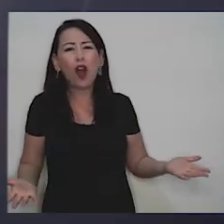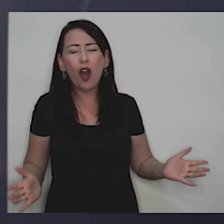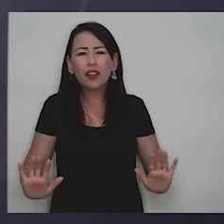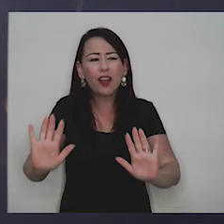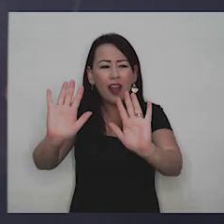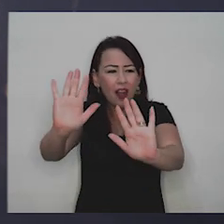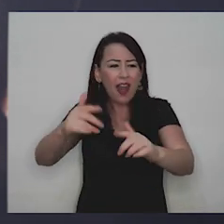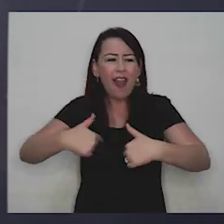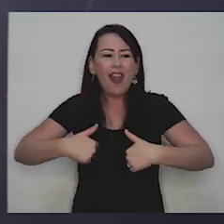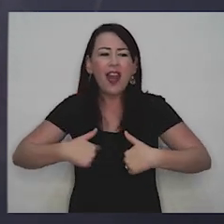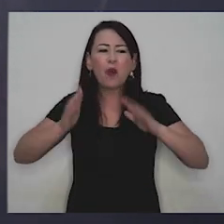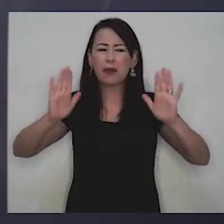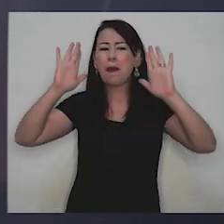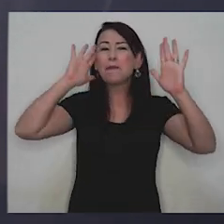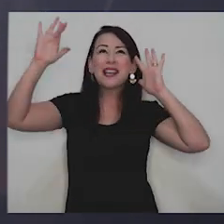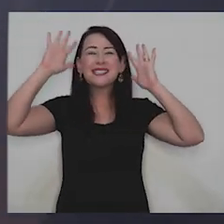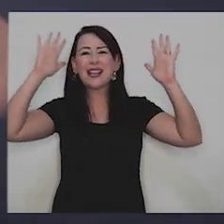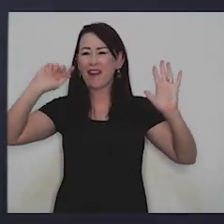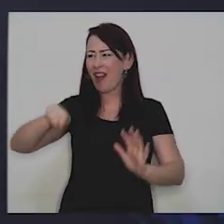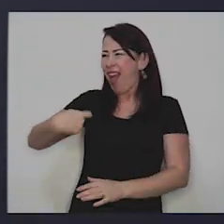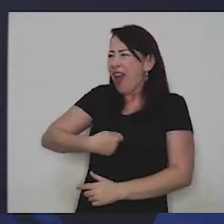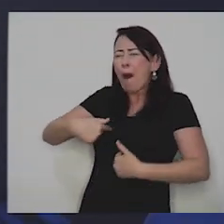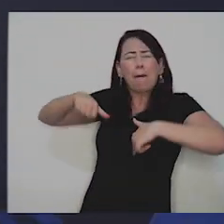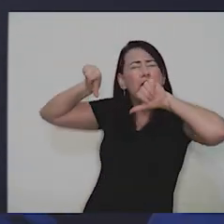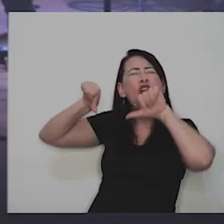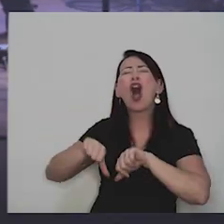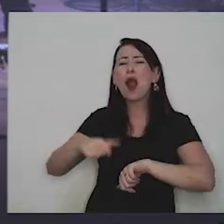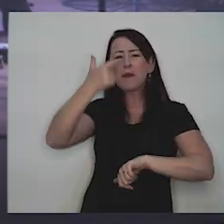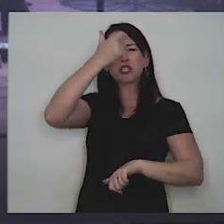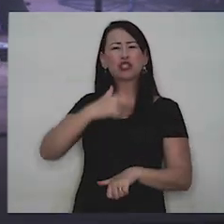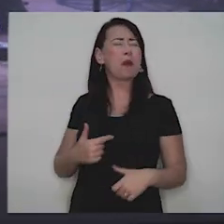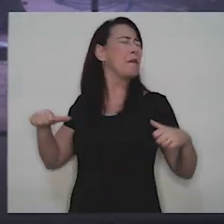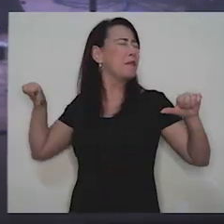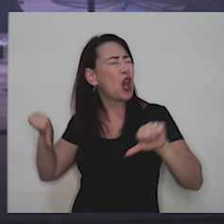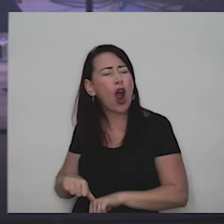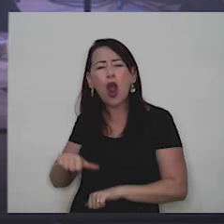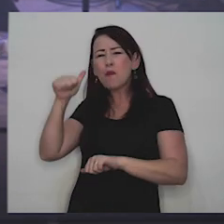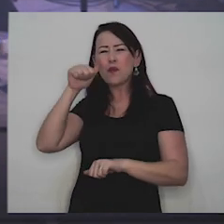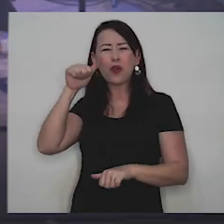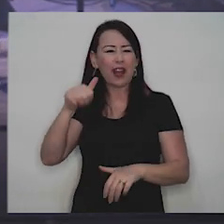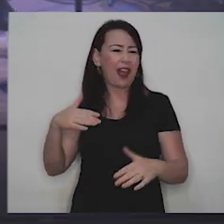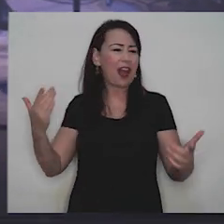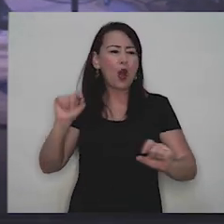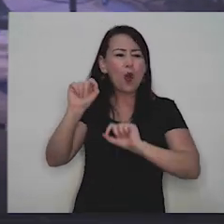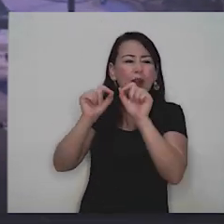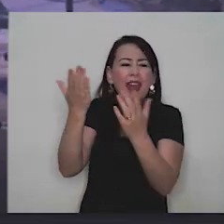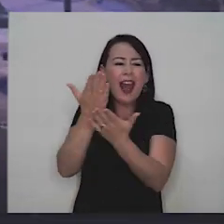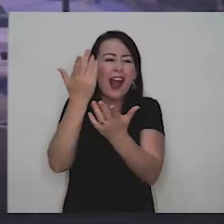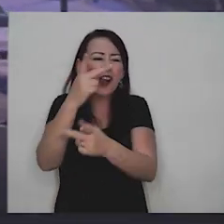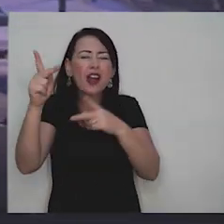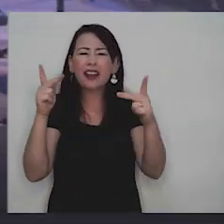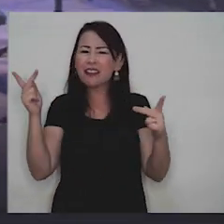chorar. E eu que pensava que fosse a pior das mulheres, pois não fui sua posse